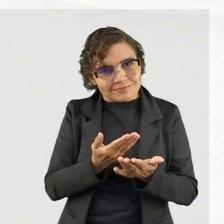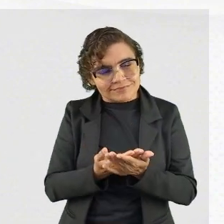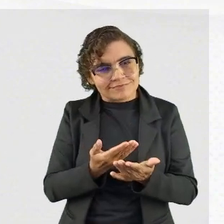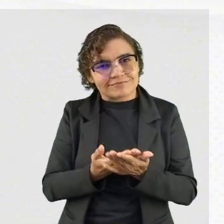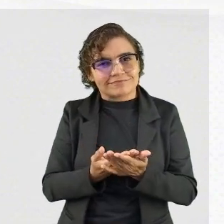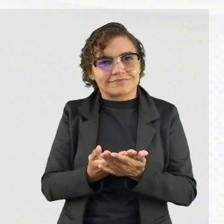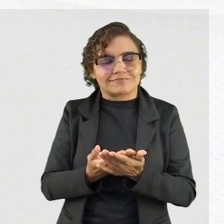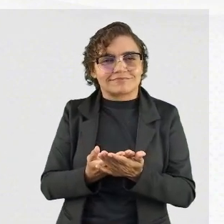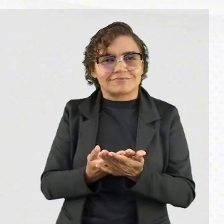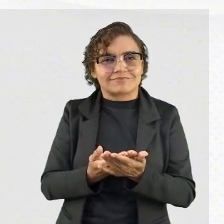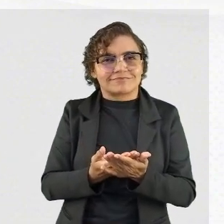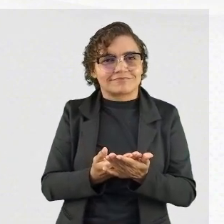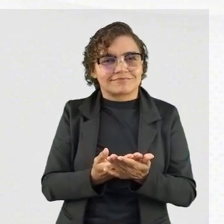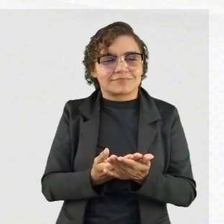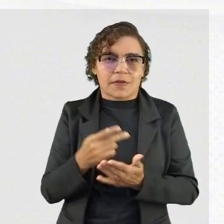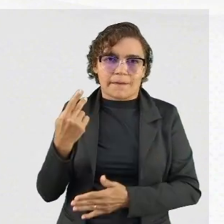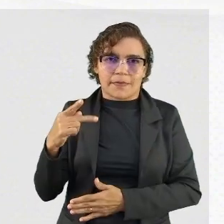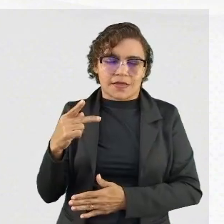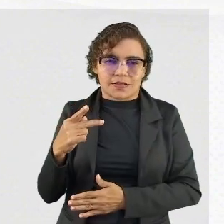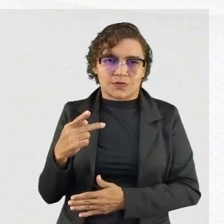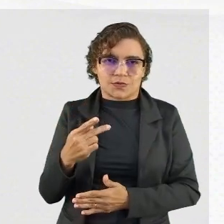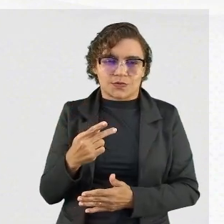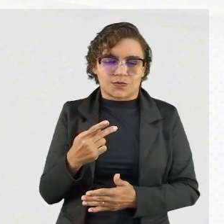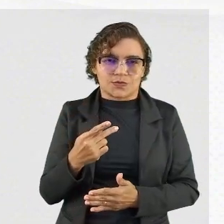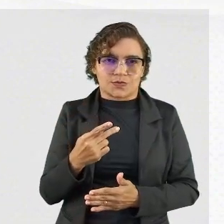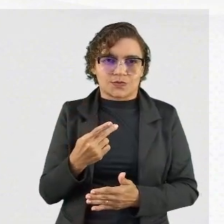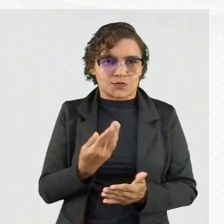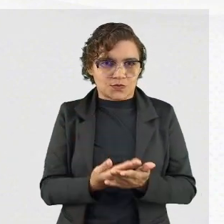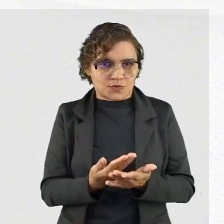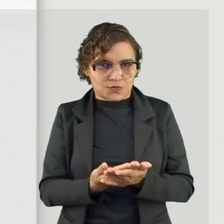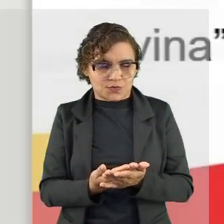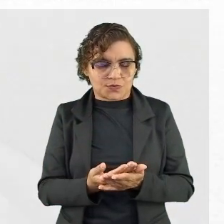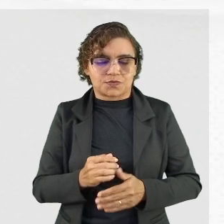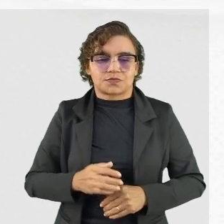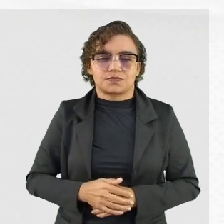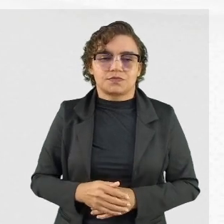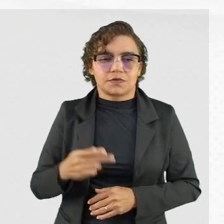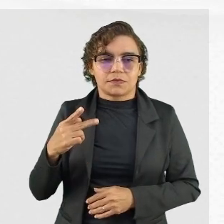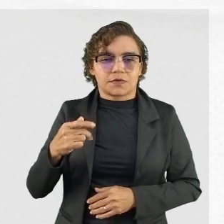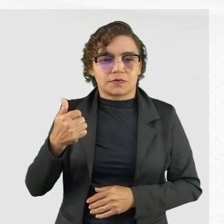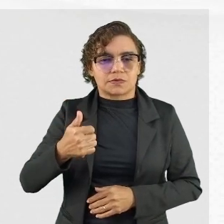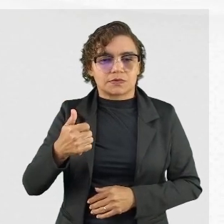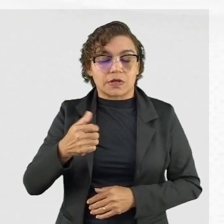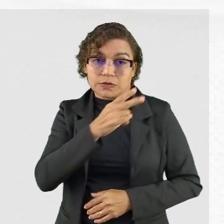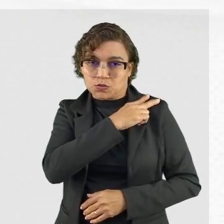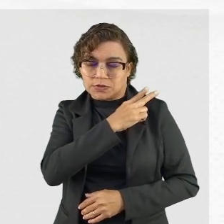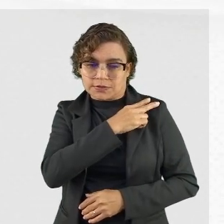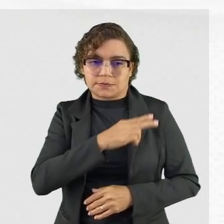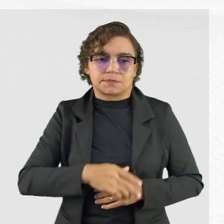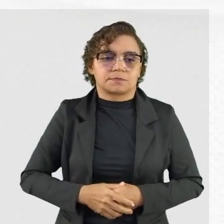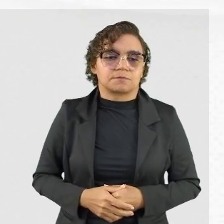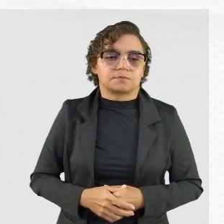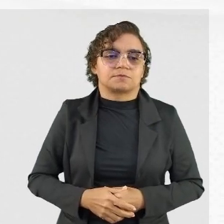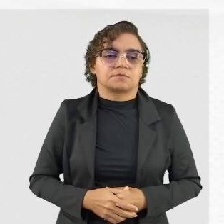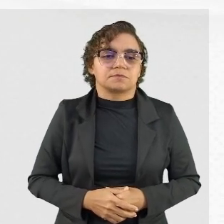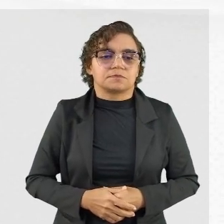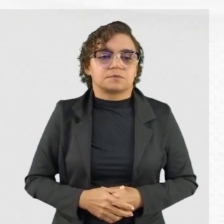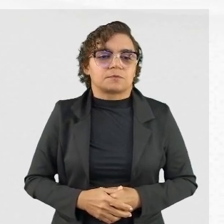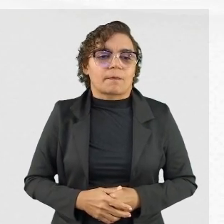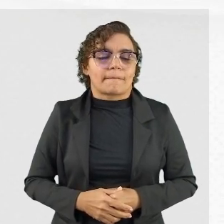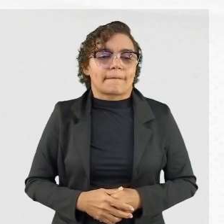ao longo do nosso período letivo, que é o primeiro período da segunda série. E aí nós temos